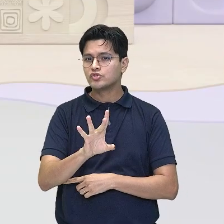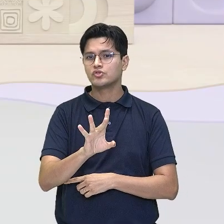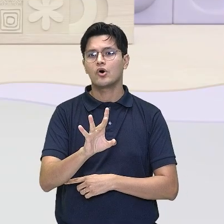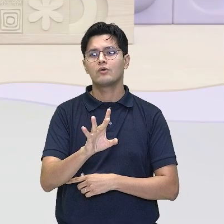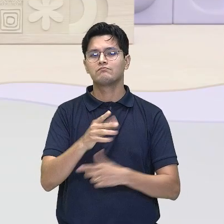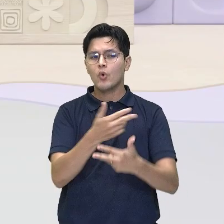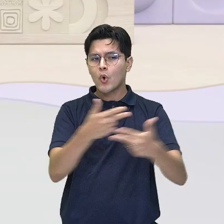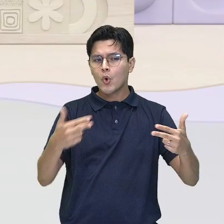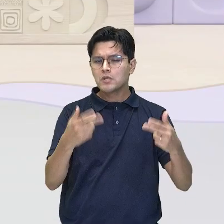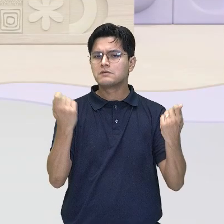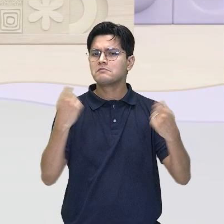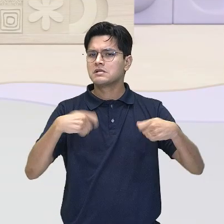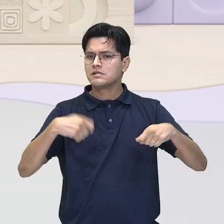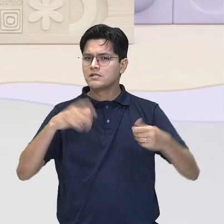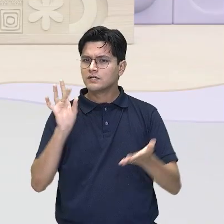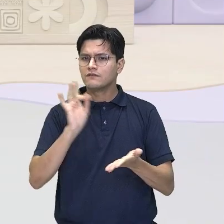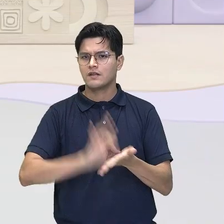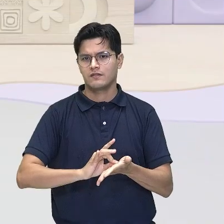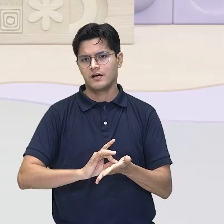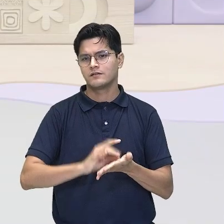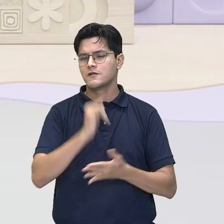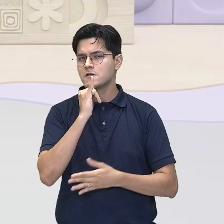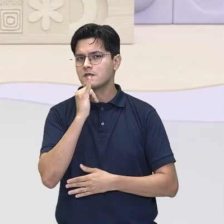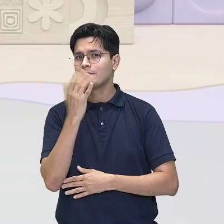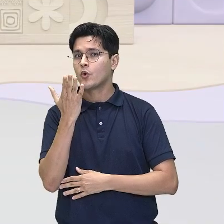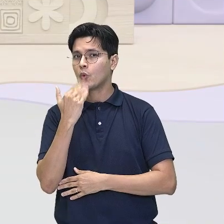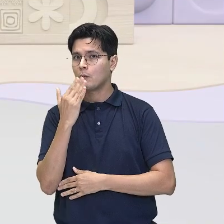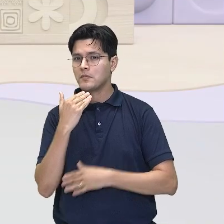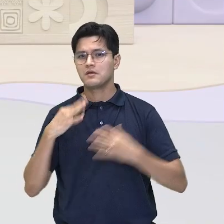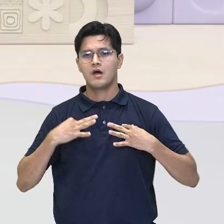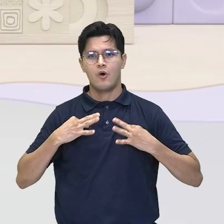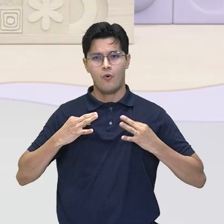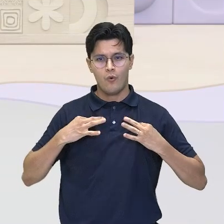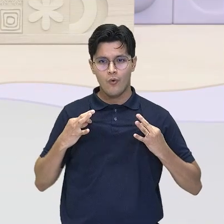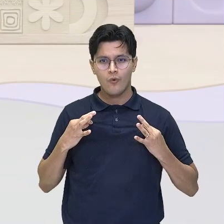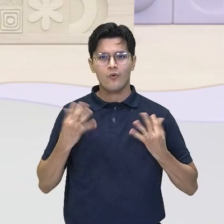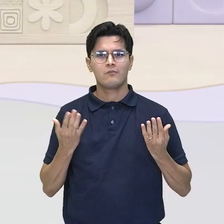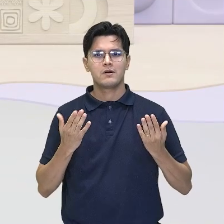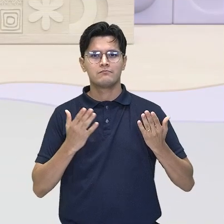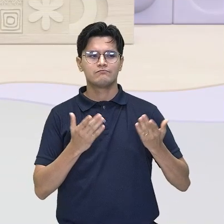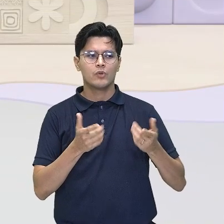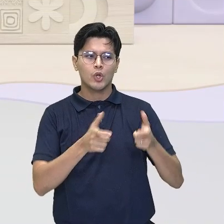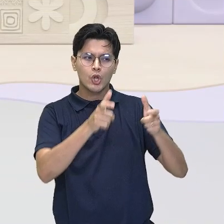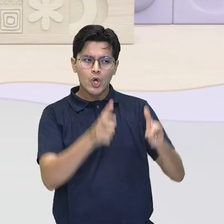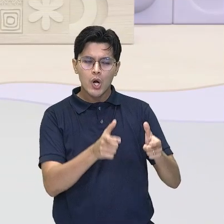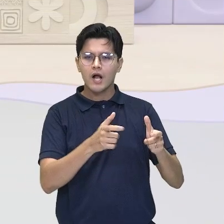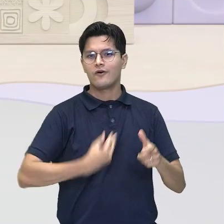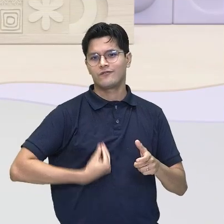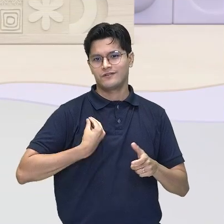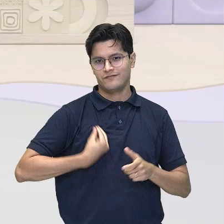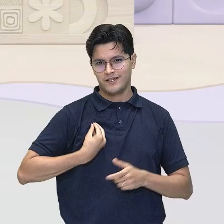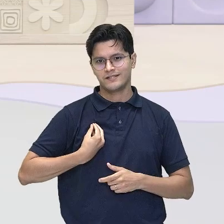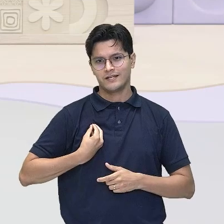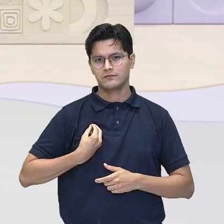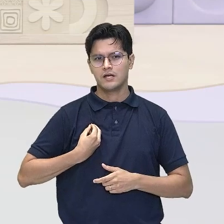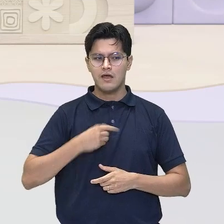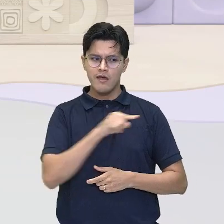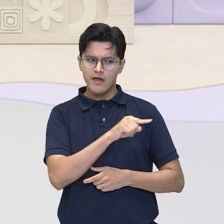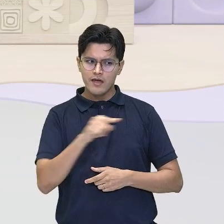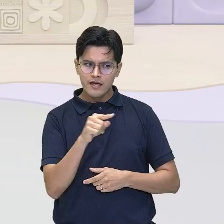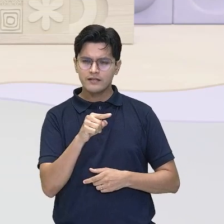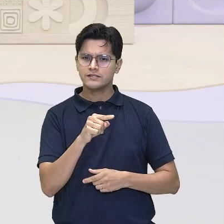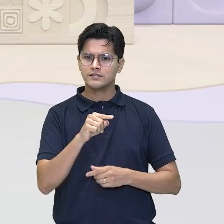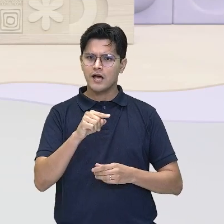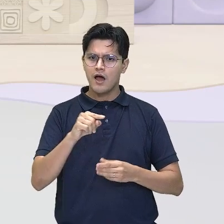Caso sobre, eles sabiamente devolvem à natureza, porque sobrou, não tem por que acumular. Porque eles sabem